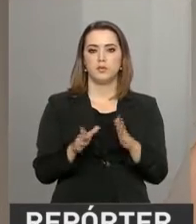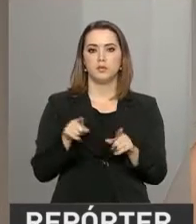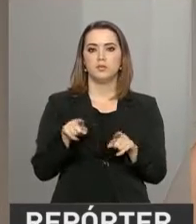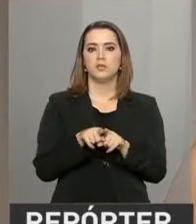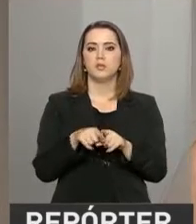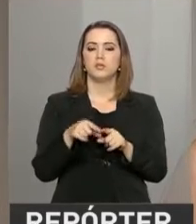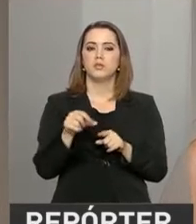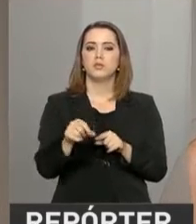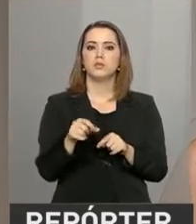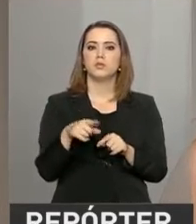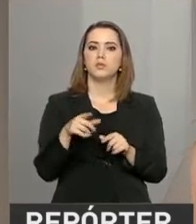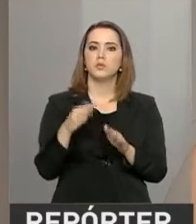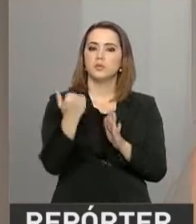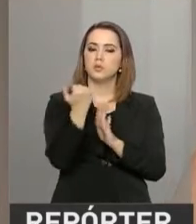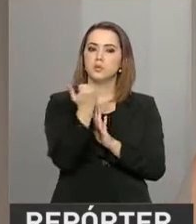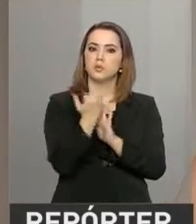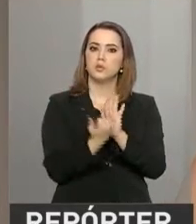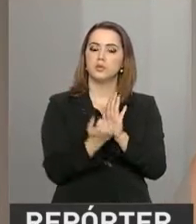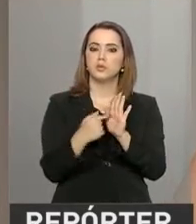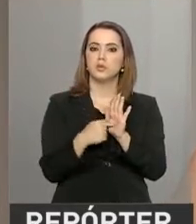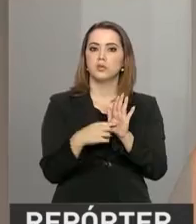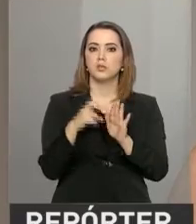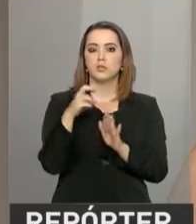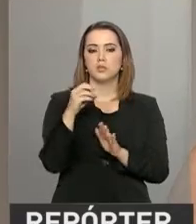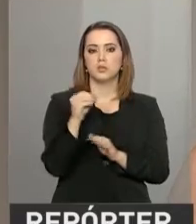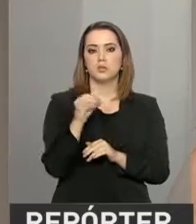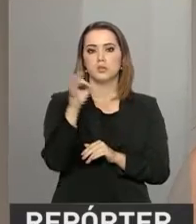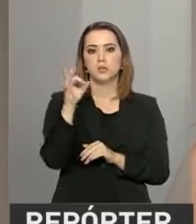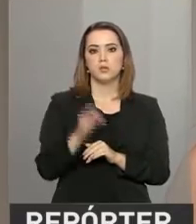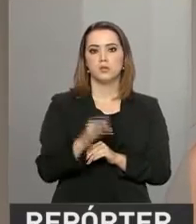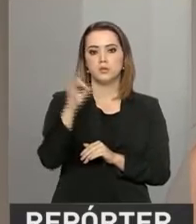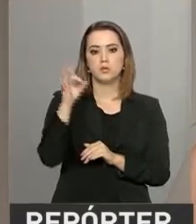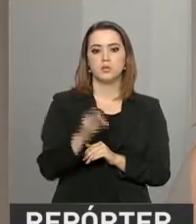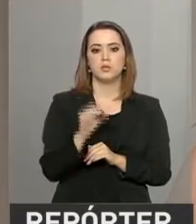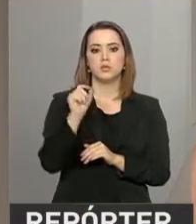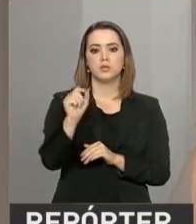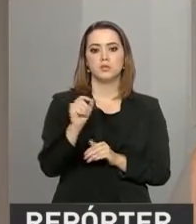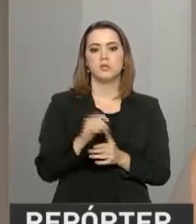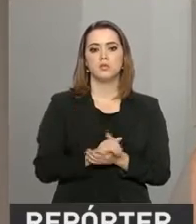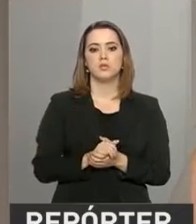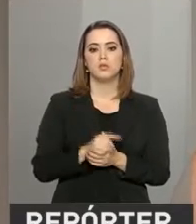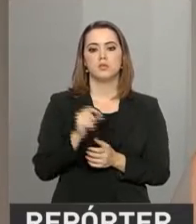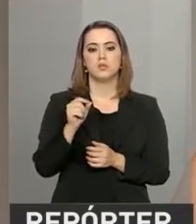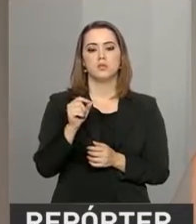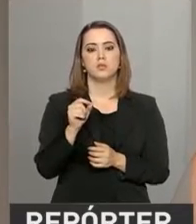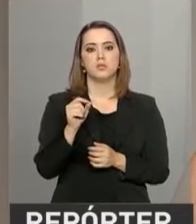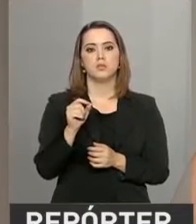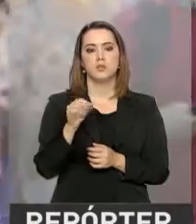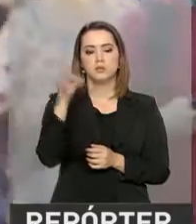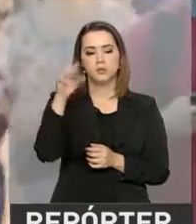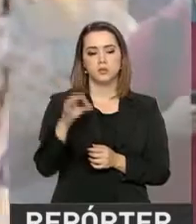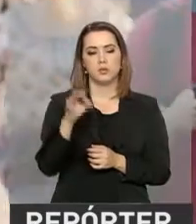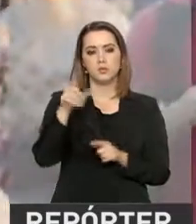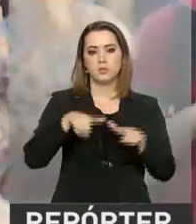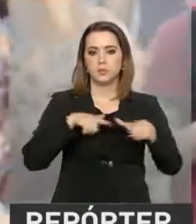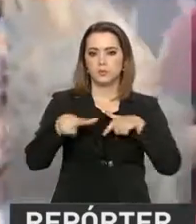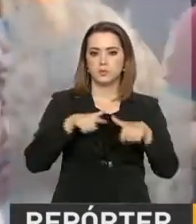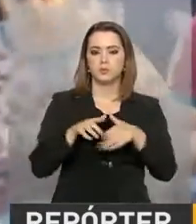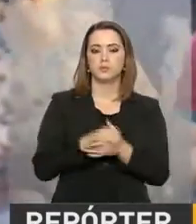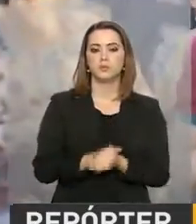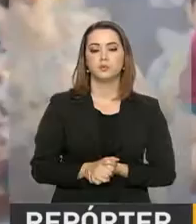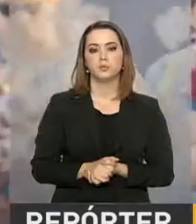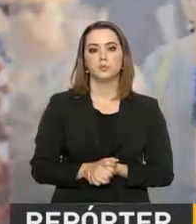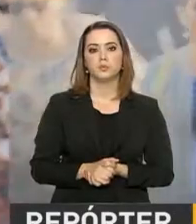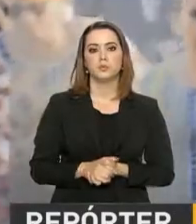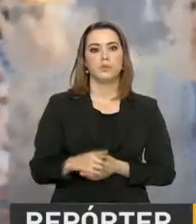acadêmica dele, ele tem uma redução de 50% da carga horária, né? Mediante comprovação de declaração fornecida pela faculdade. O Brasil tem cerca de